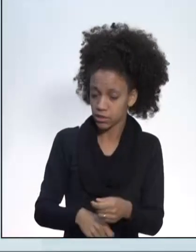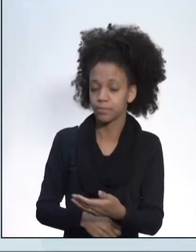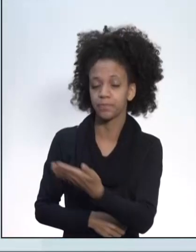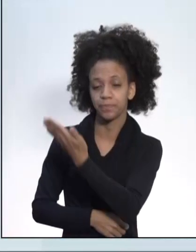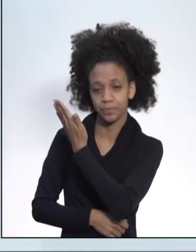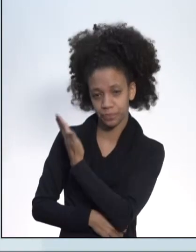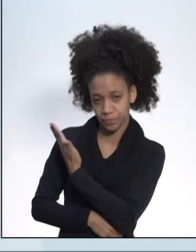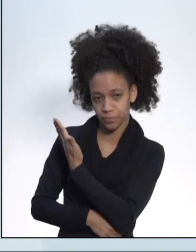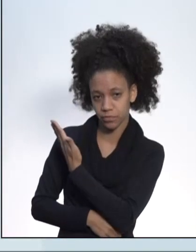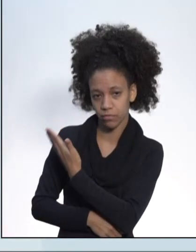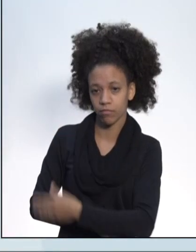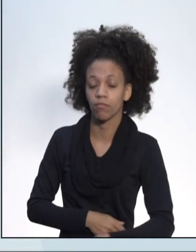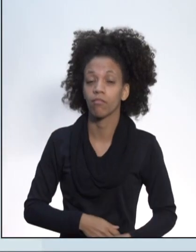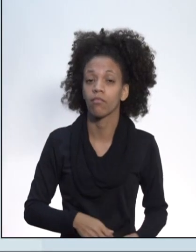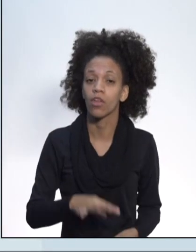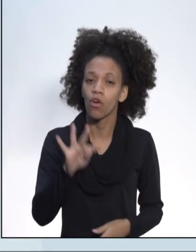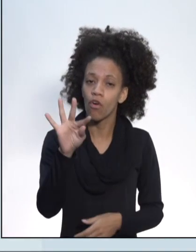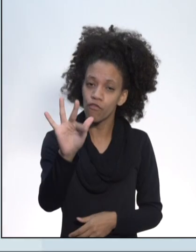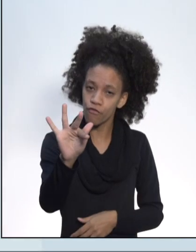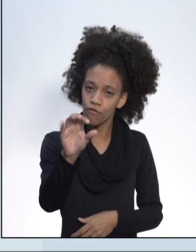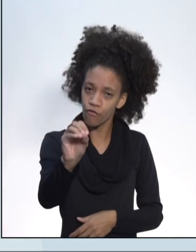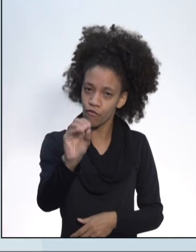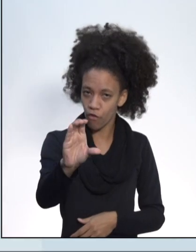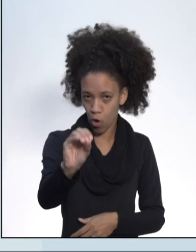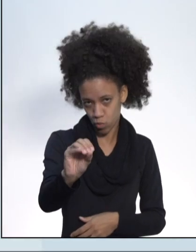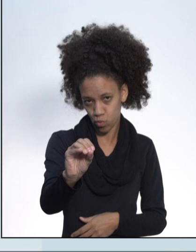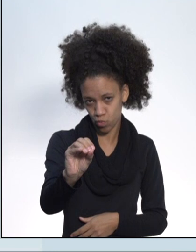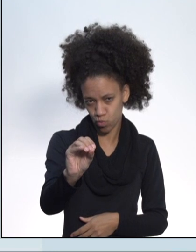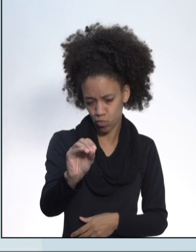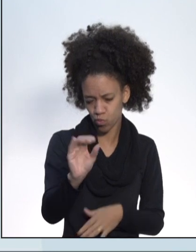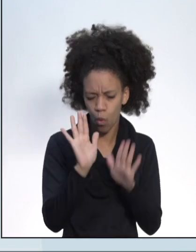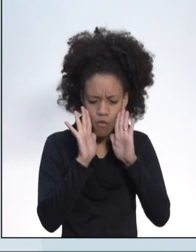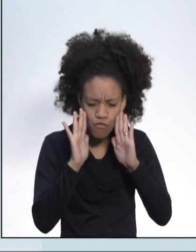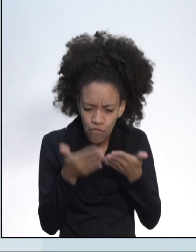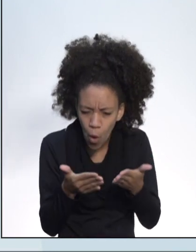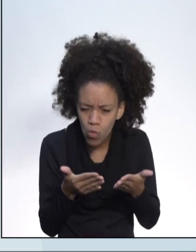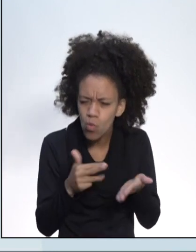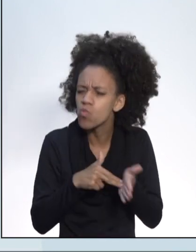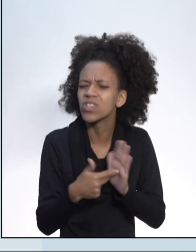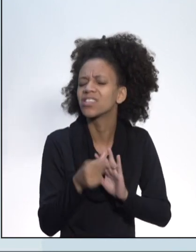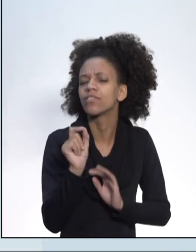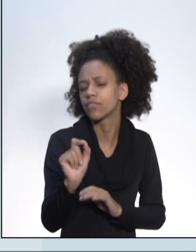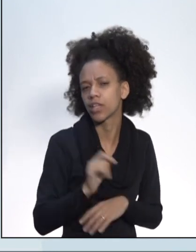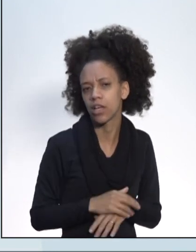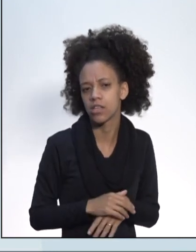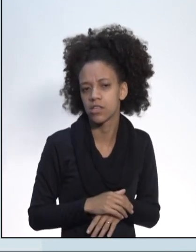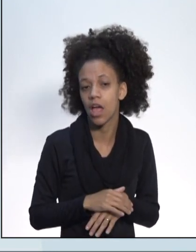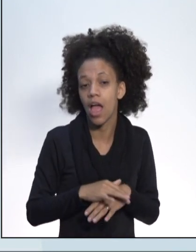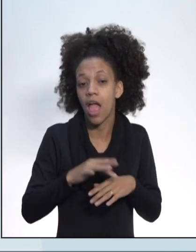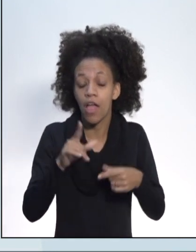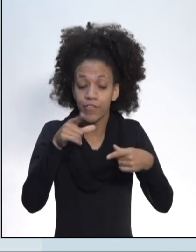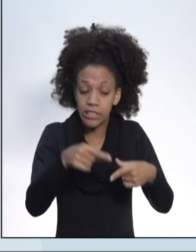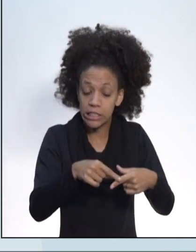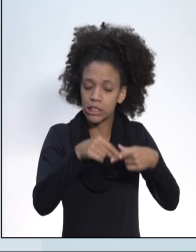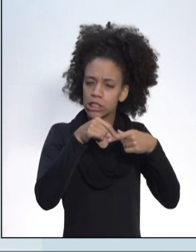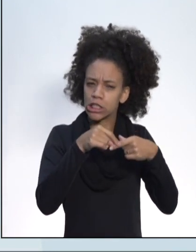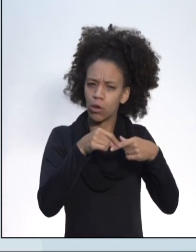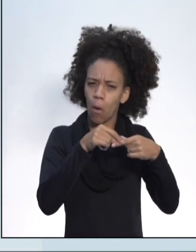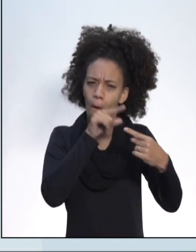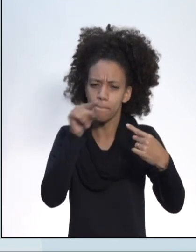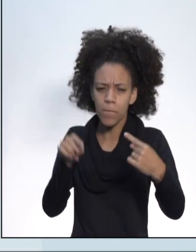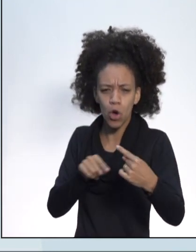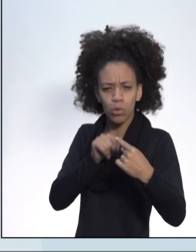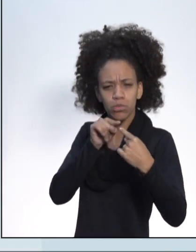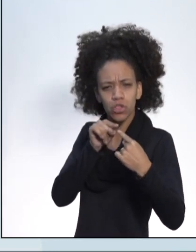anotar é foco. O que é o foco? Capacidade de selecionar um objetivo,